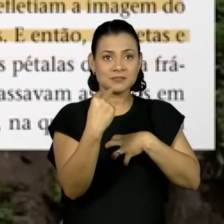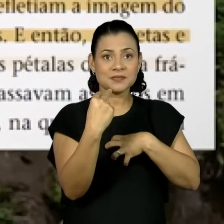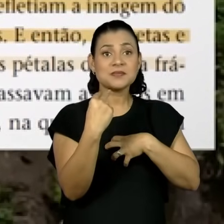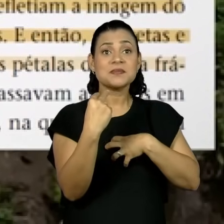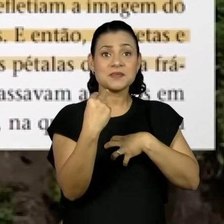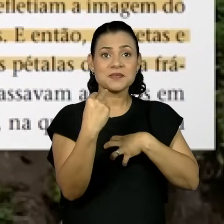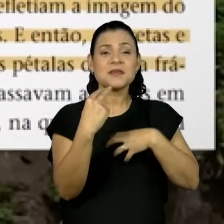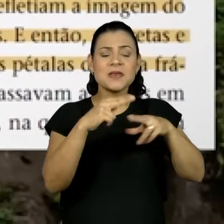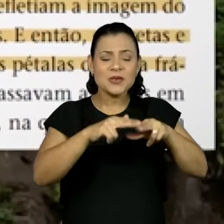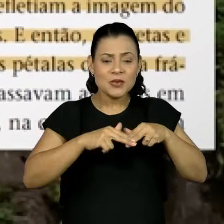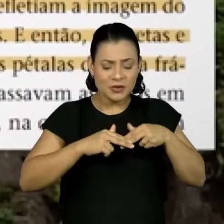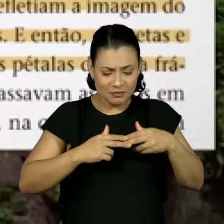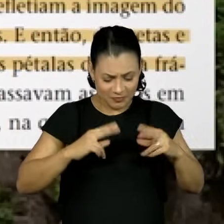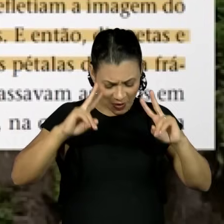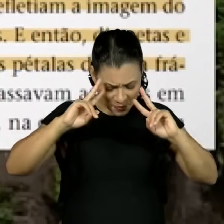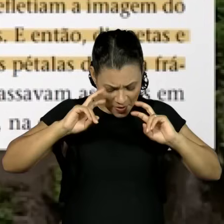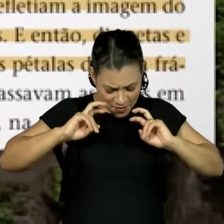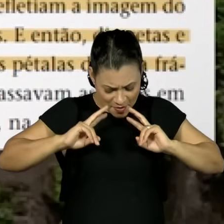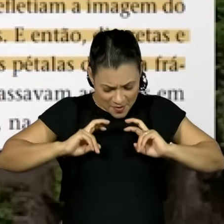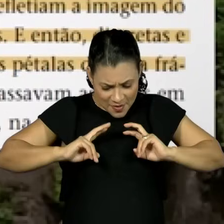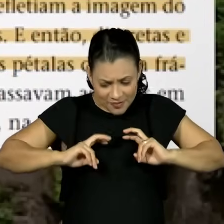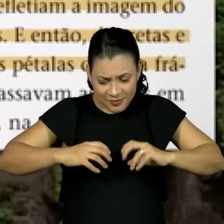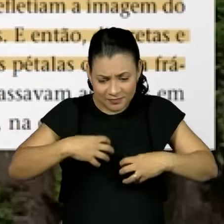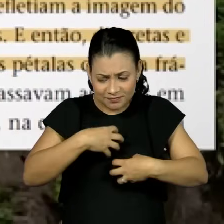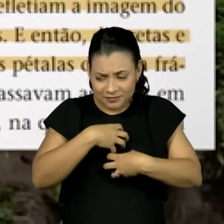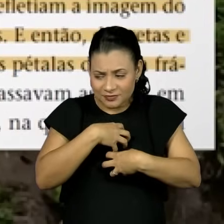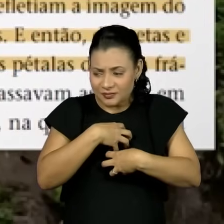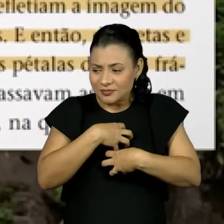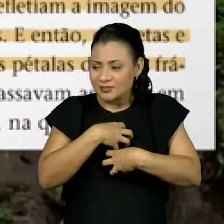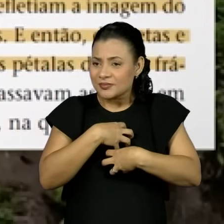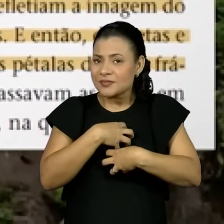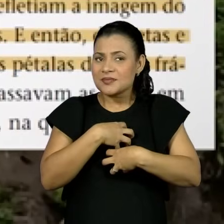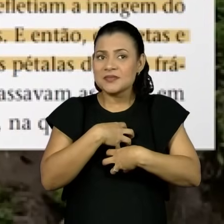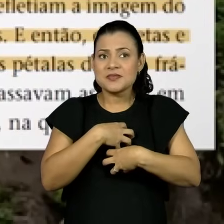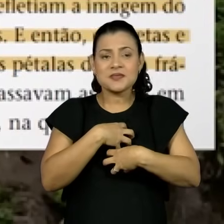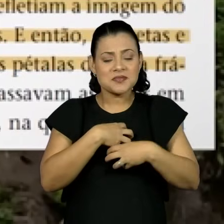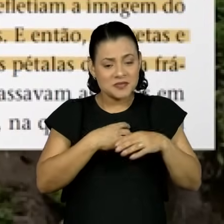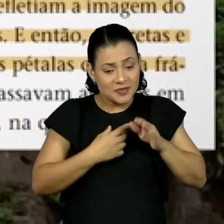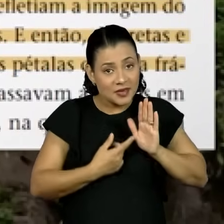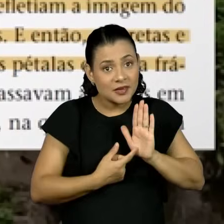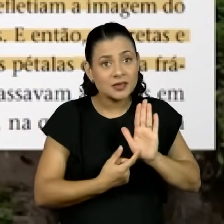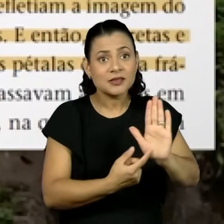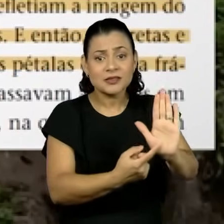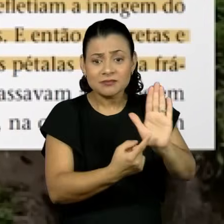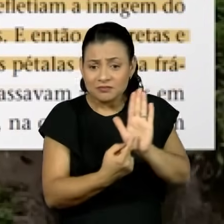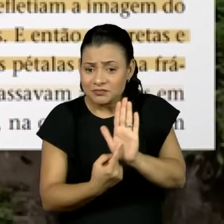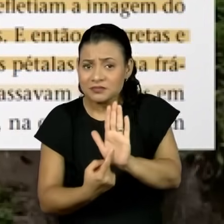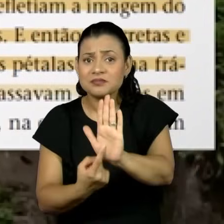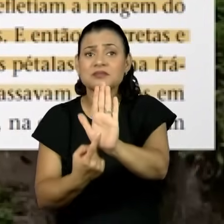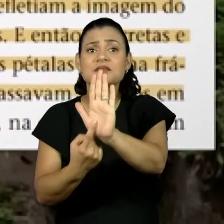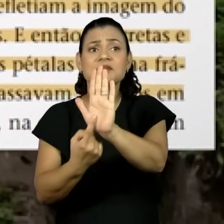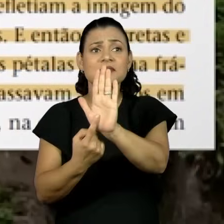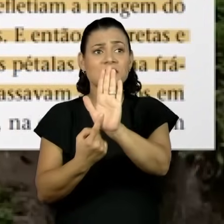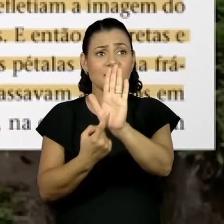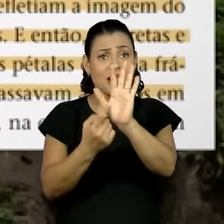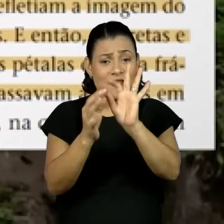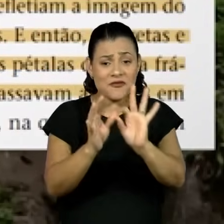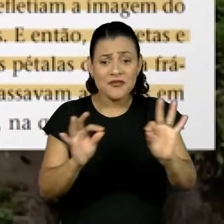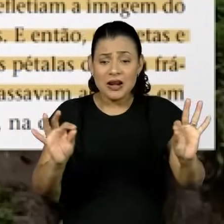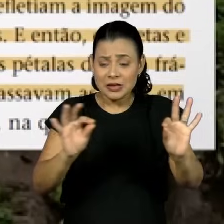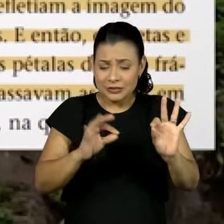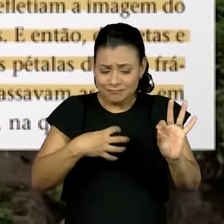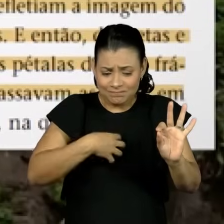e ternas, como se estivessem alisando as pétalas de uma frágil flor,